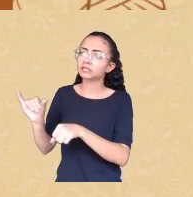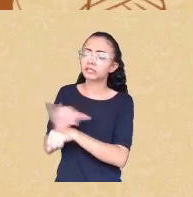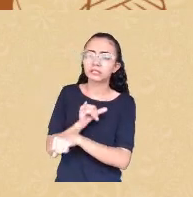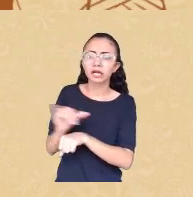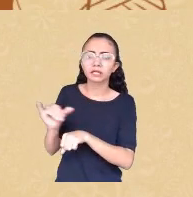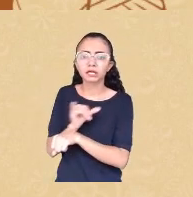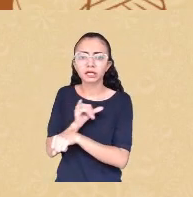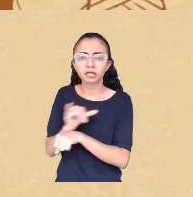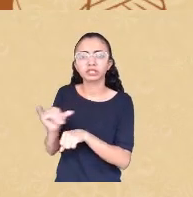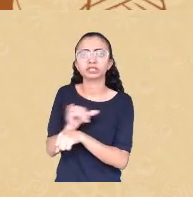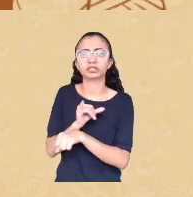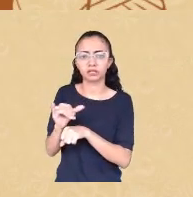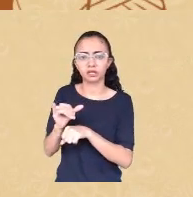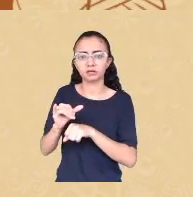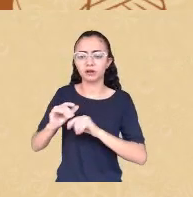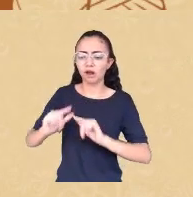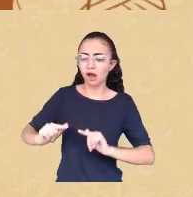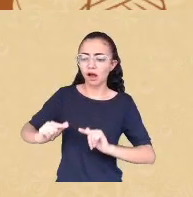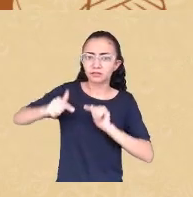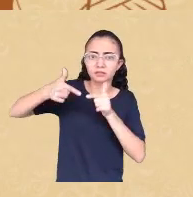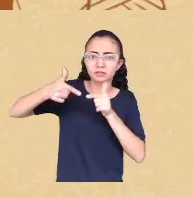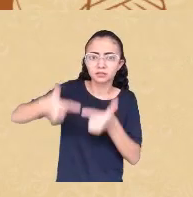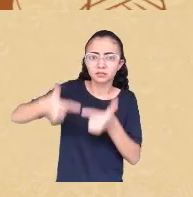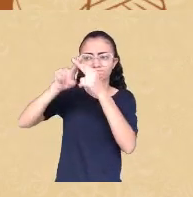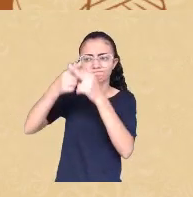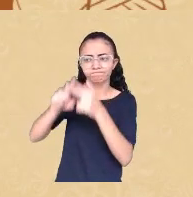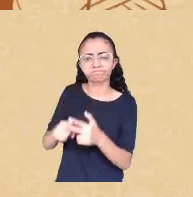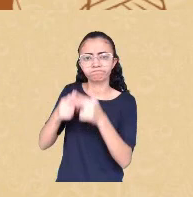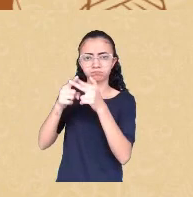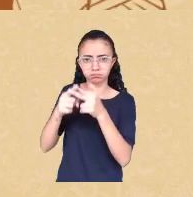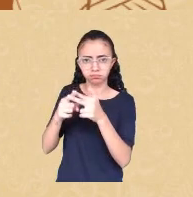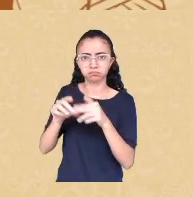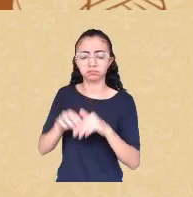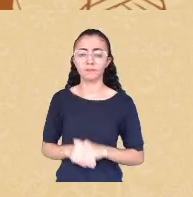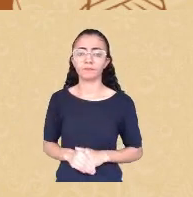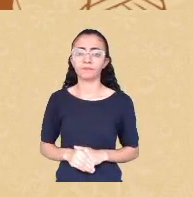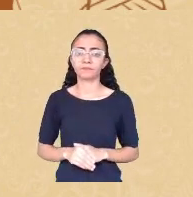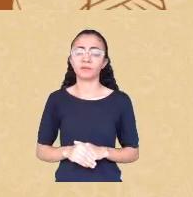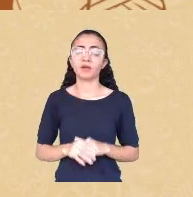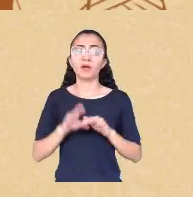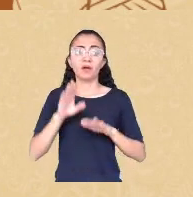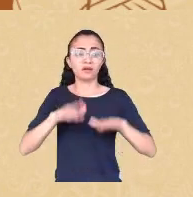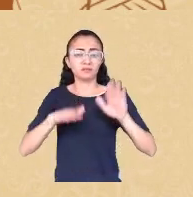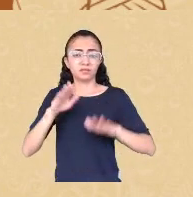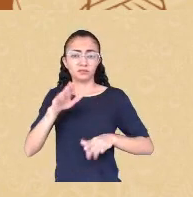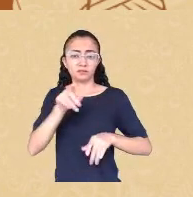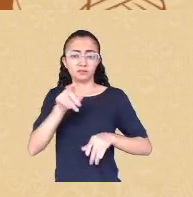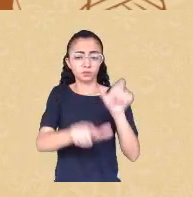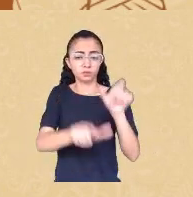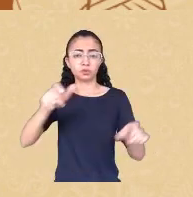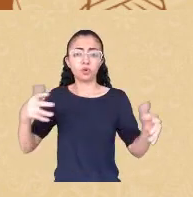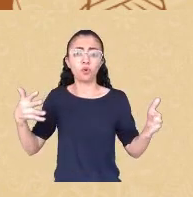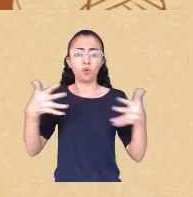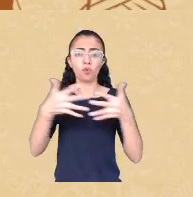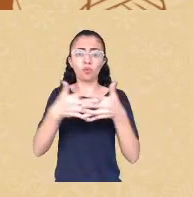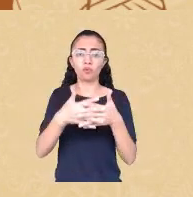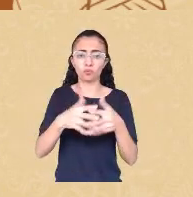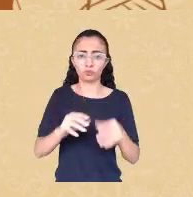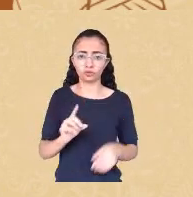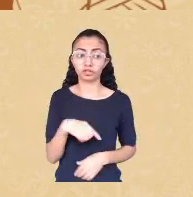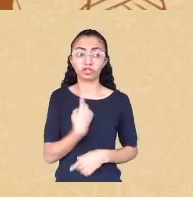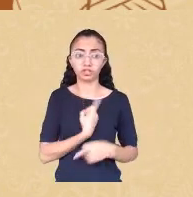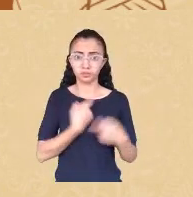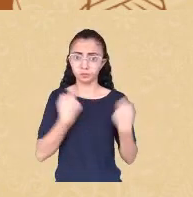mesmo que políticas de reparação, tá? Às vezes tem uma confusão. Nós temos ainda que pensar em verdadeiras políticas de reparação e